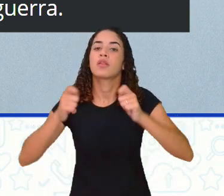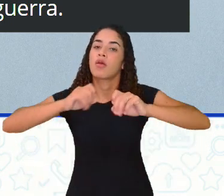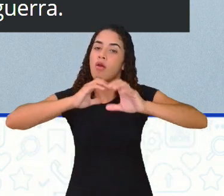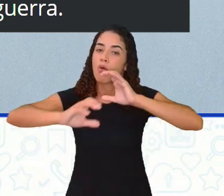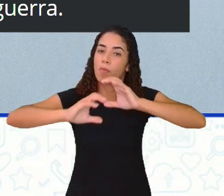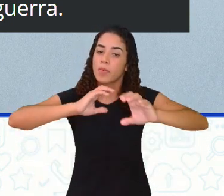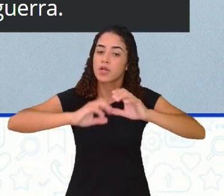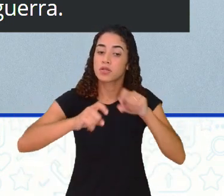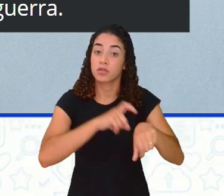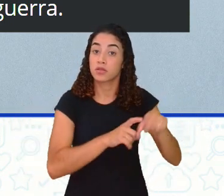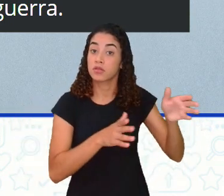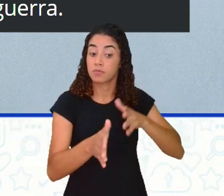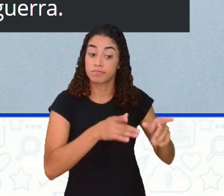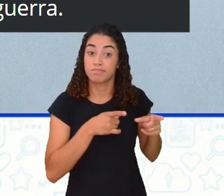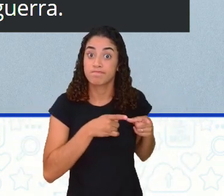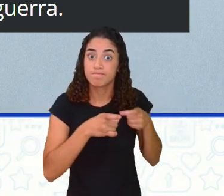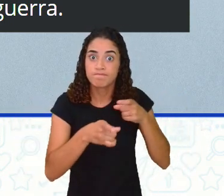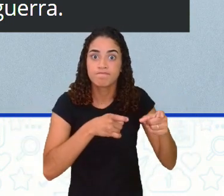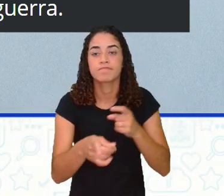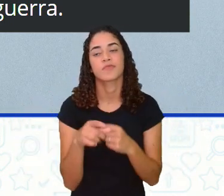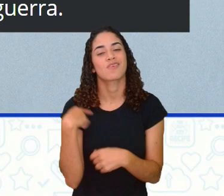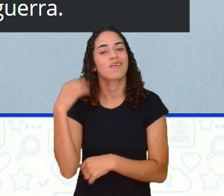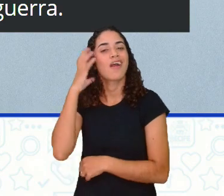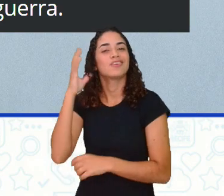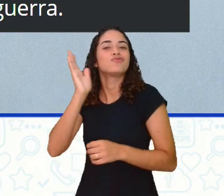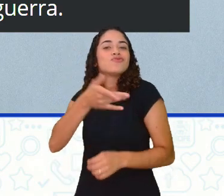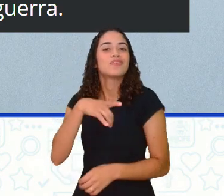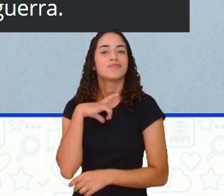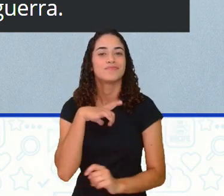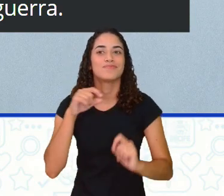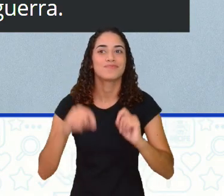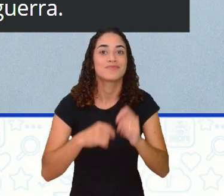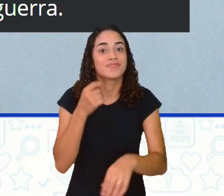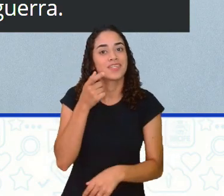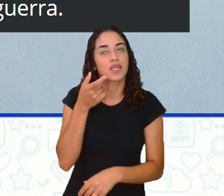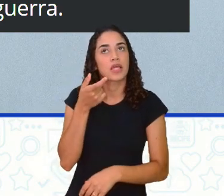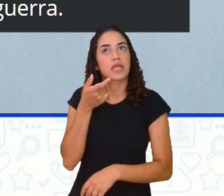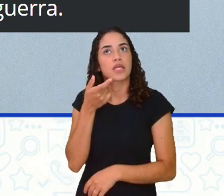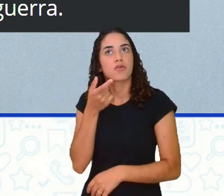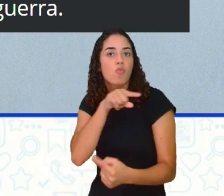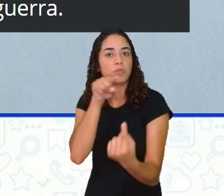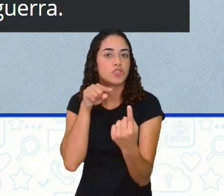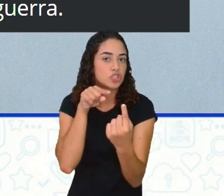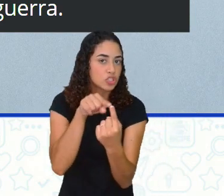Então o rádio ele tinha já essa intenção de